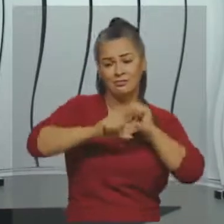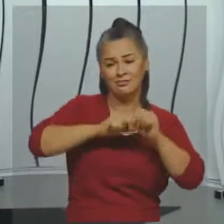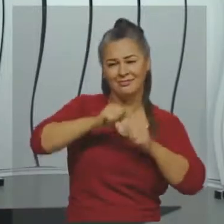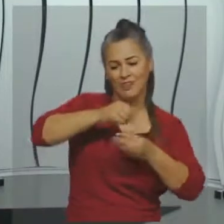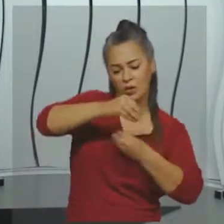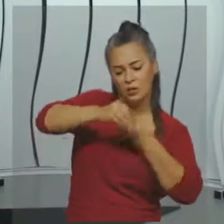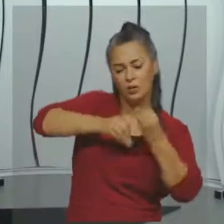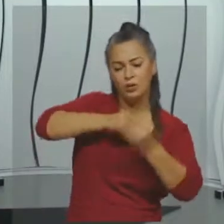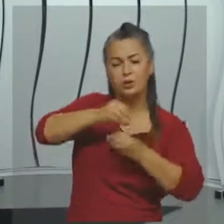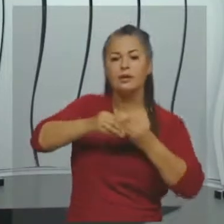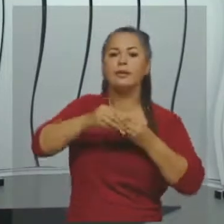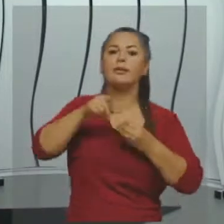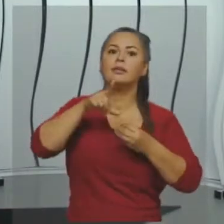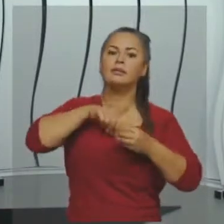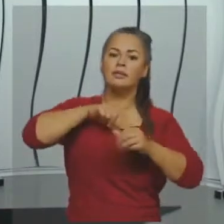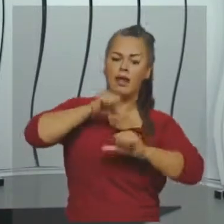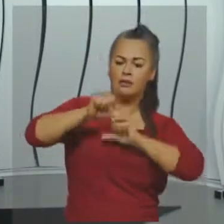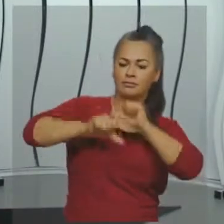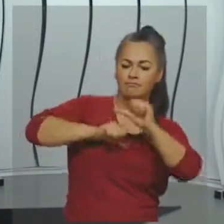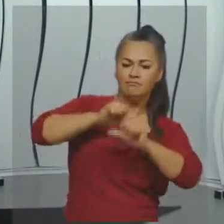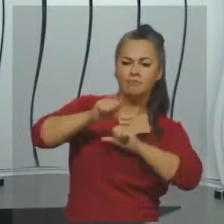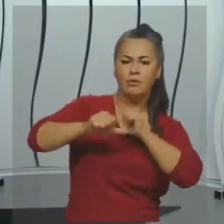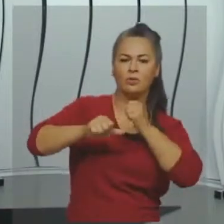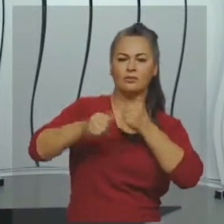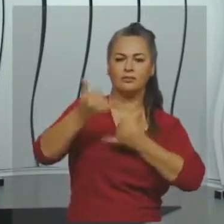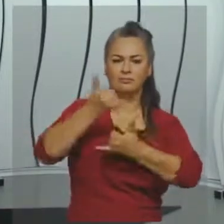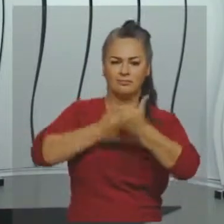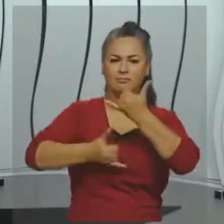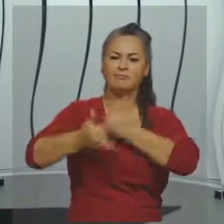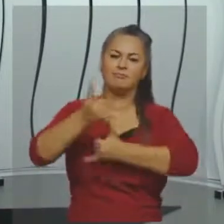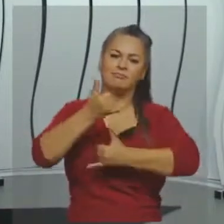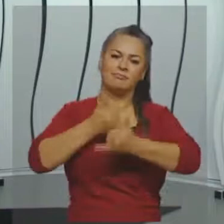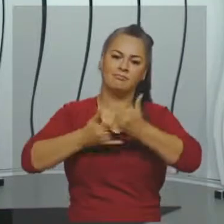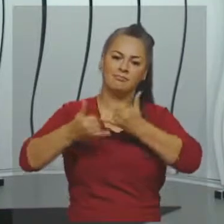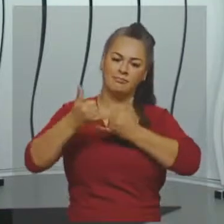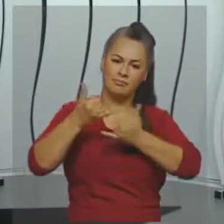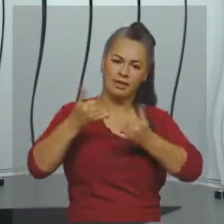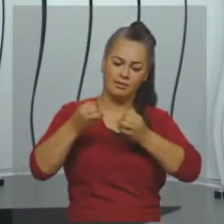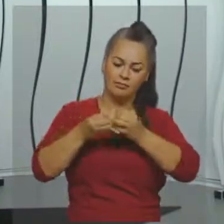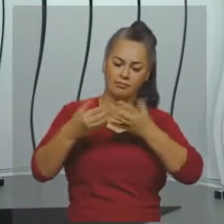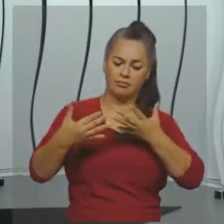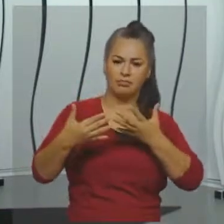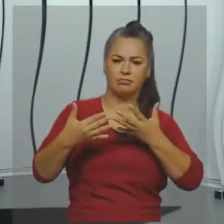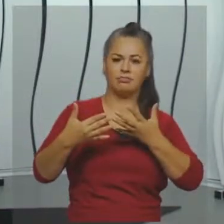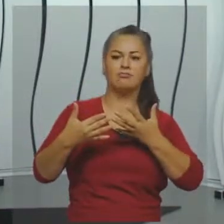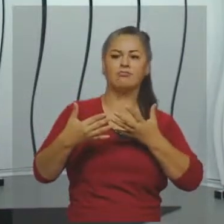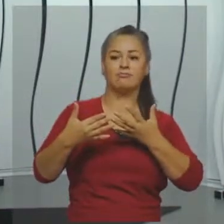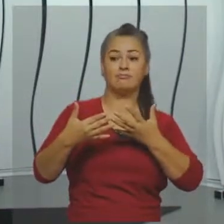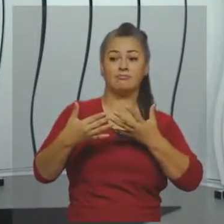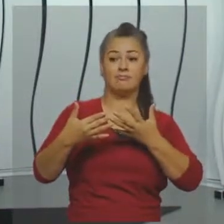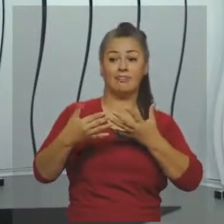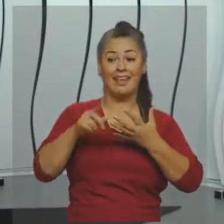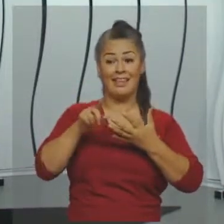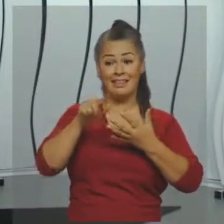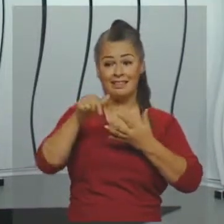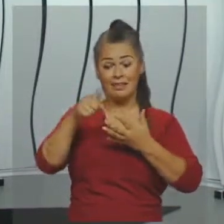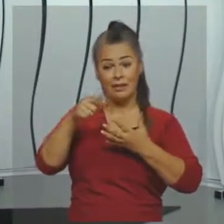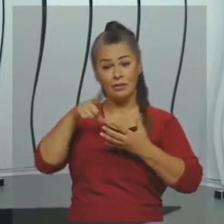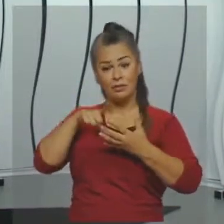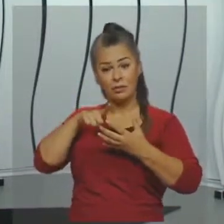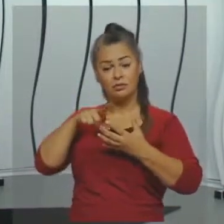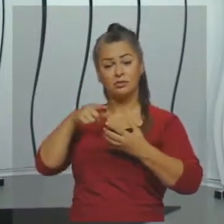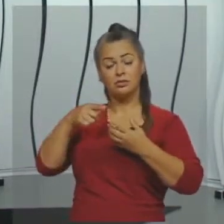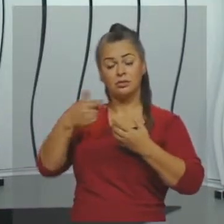reações químicas ocorrendo dentro dessas células, e nós vamos ter como produto, depois que nossas células extraem a